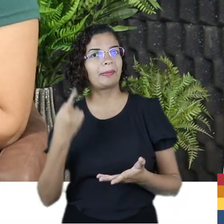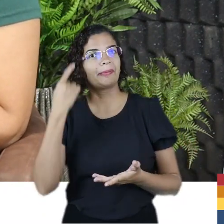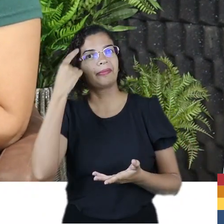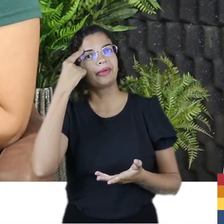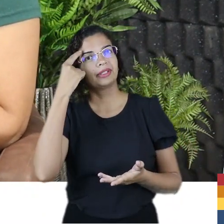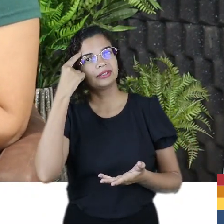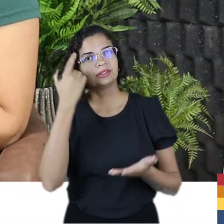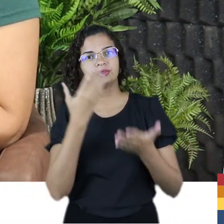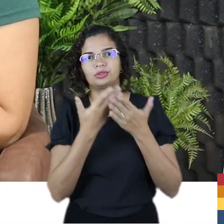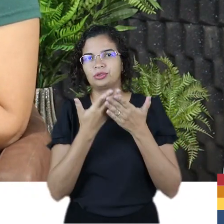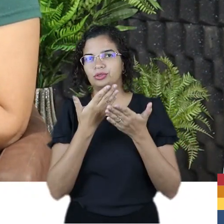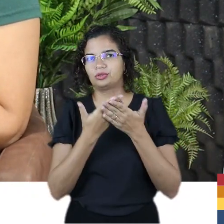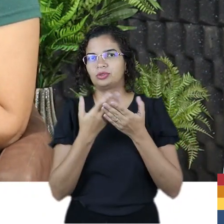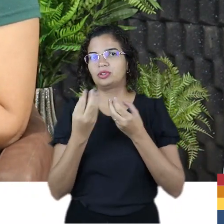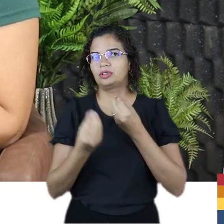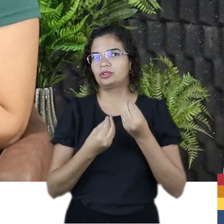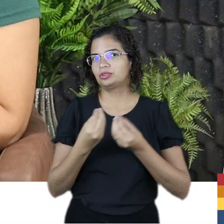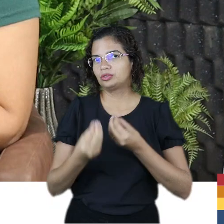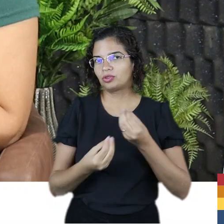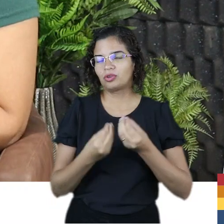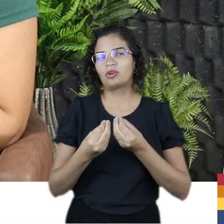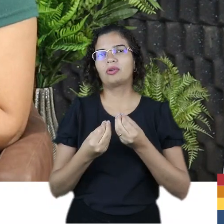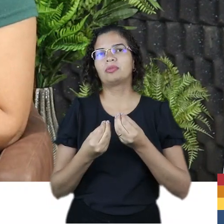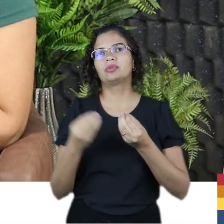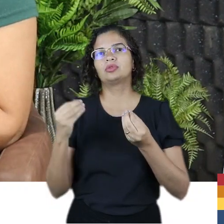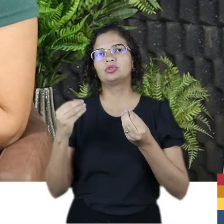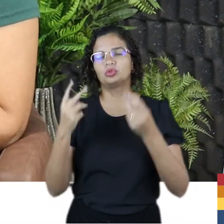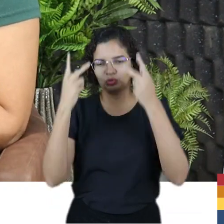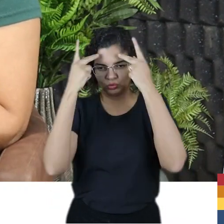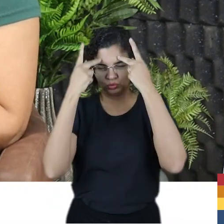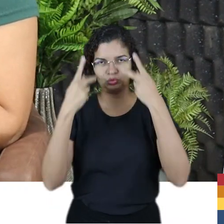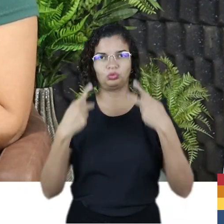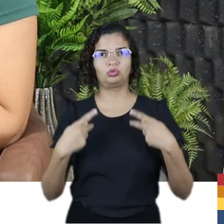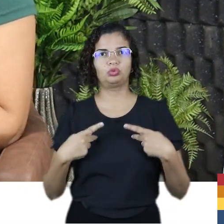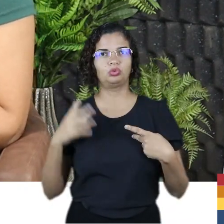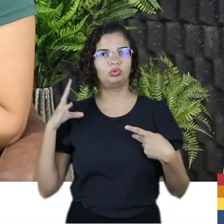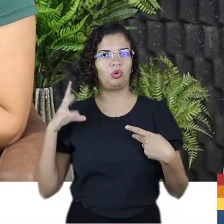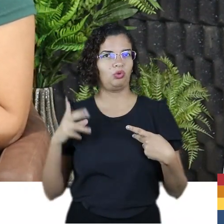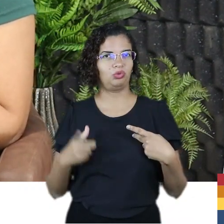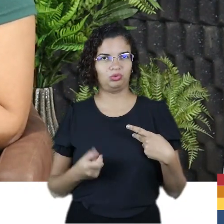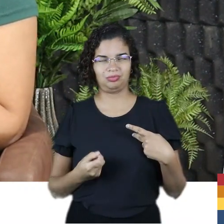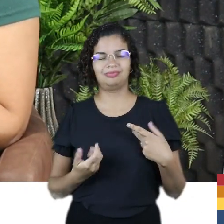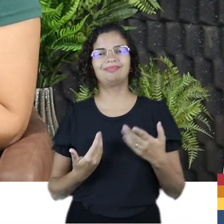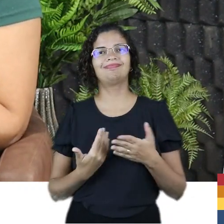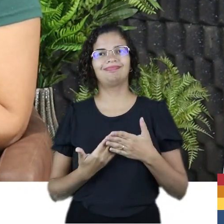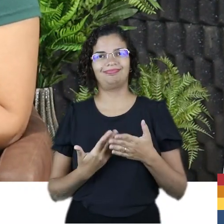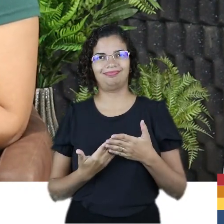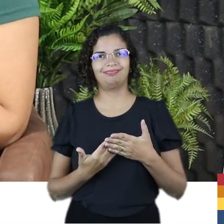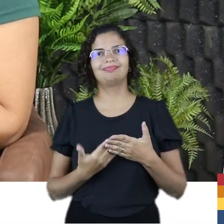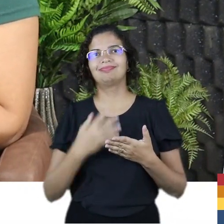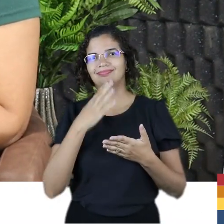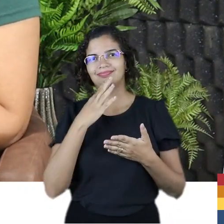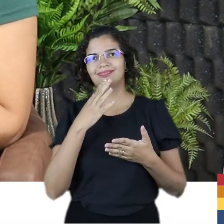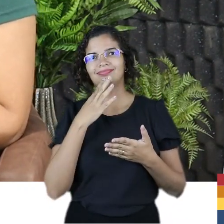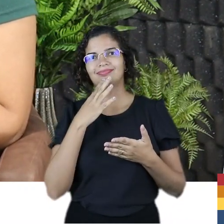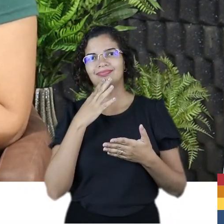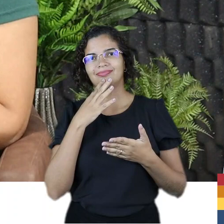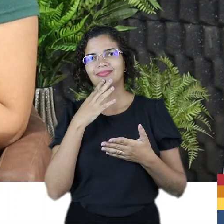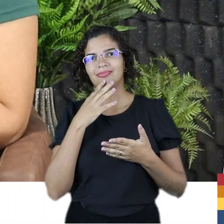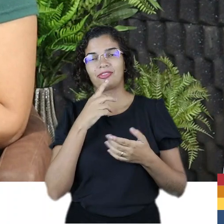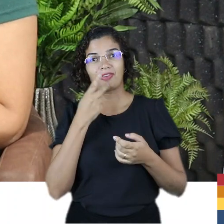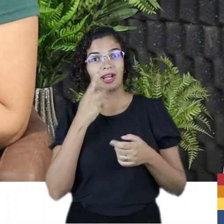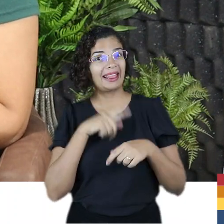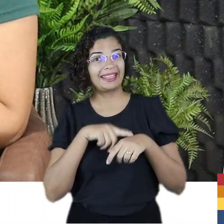integral né de forma integral não estamos falando de tempo integral a sua integralidade como